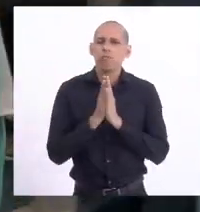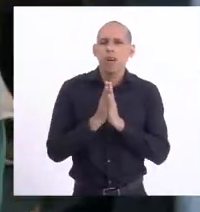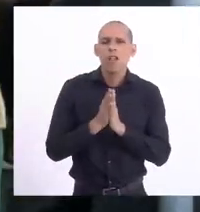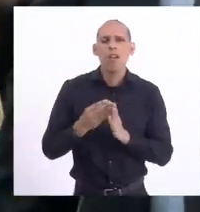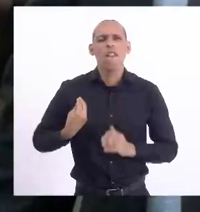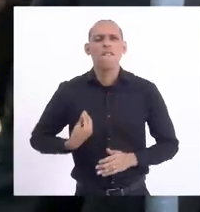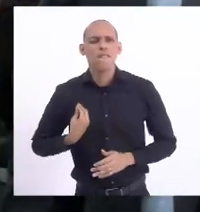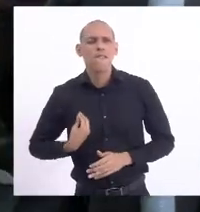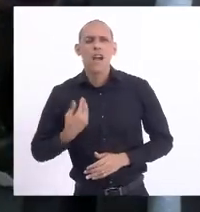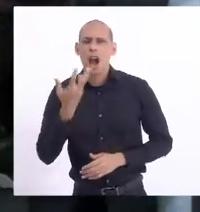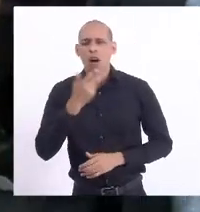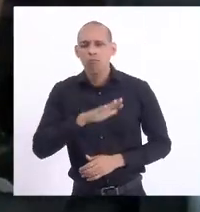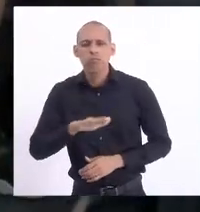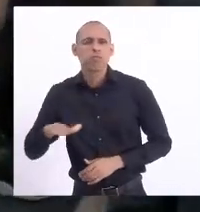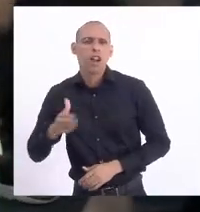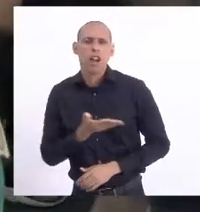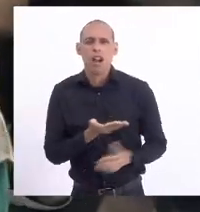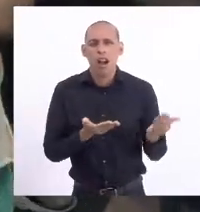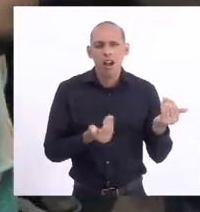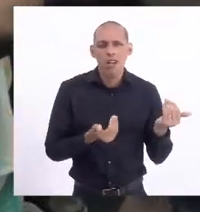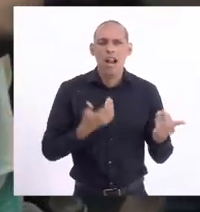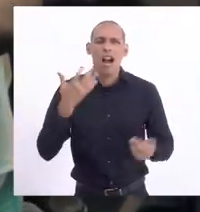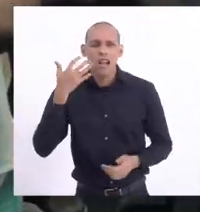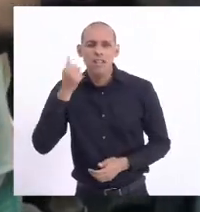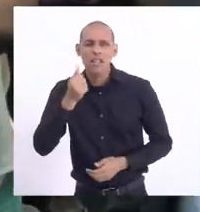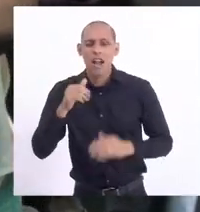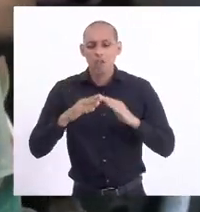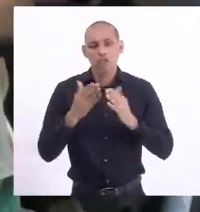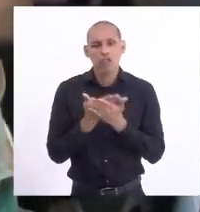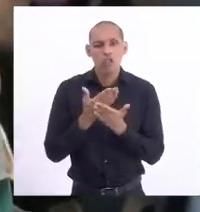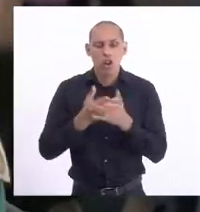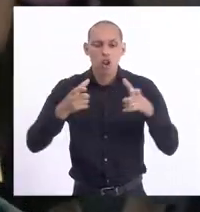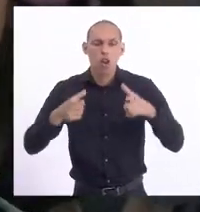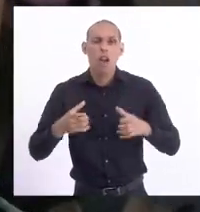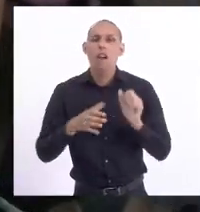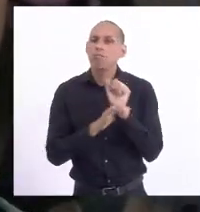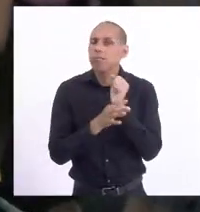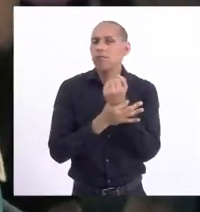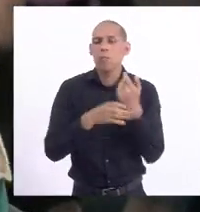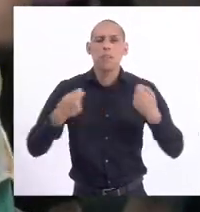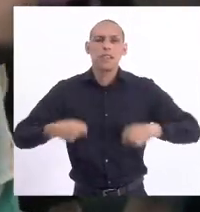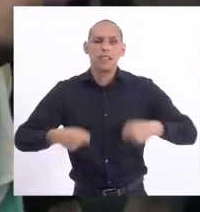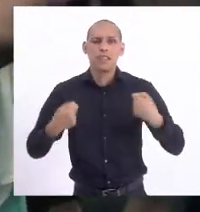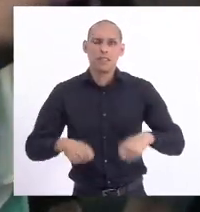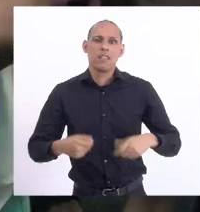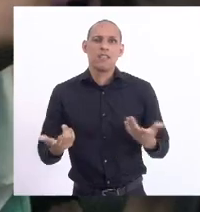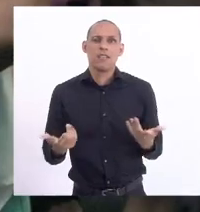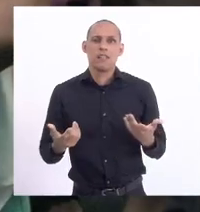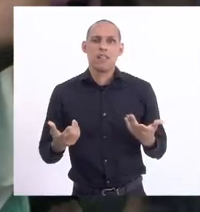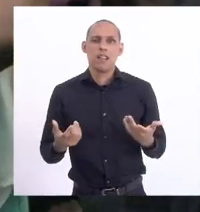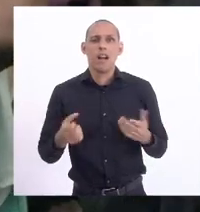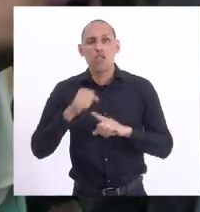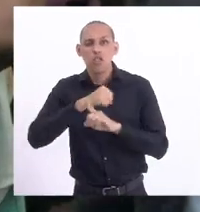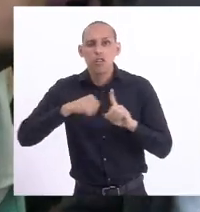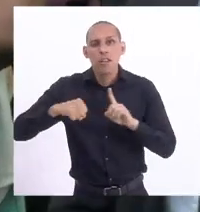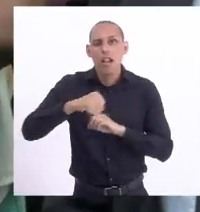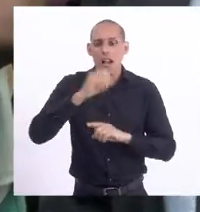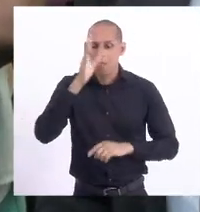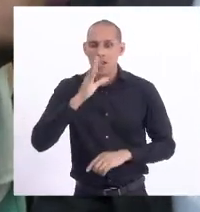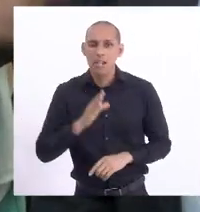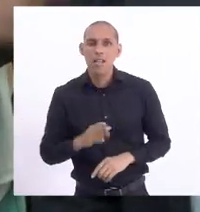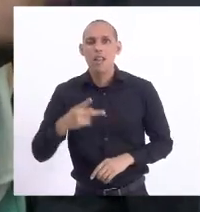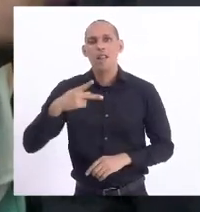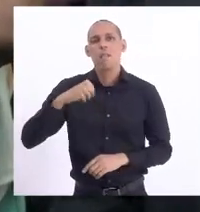crianças e adolescentes, vamos fazer das escolas um espaço seguro. A Sociedade Brasileira de Pediatria, a Sociedade Brasileira